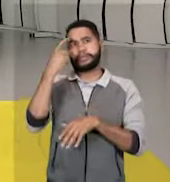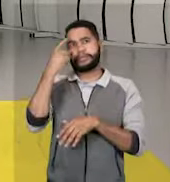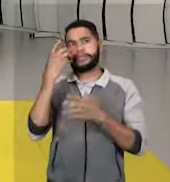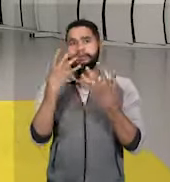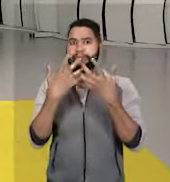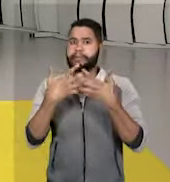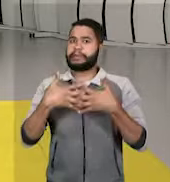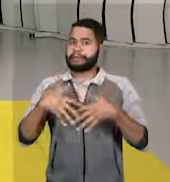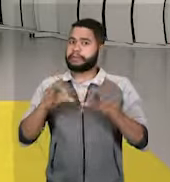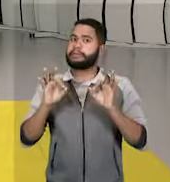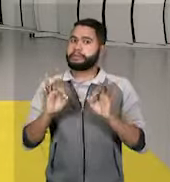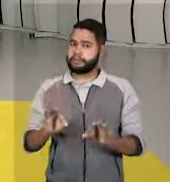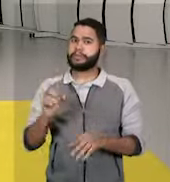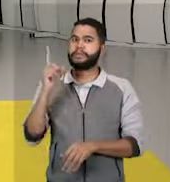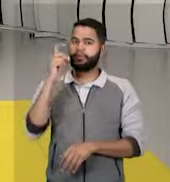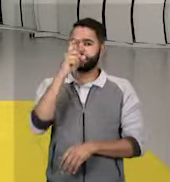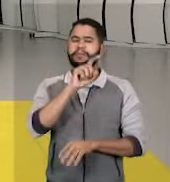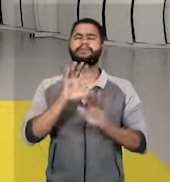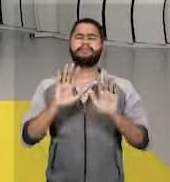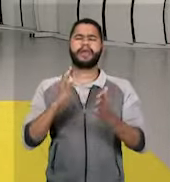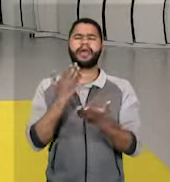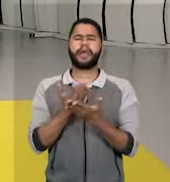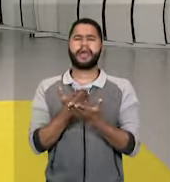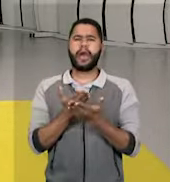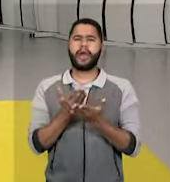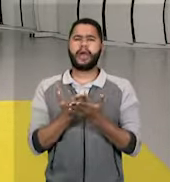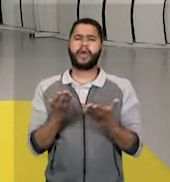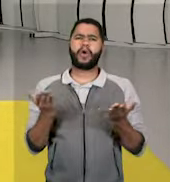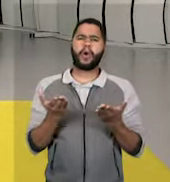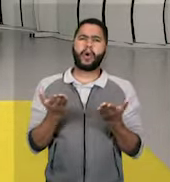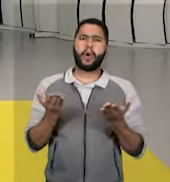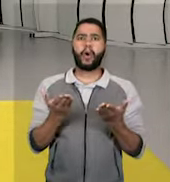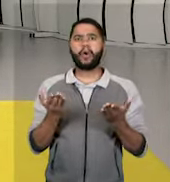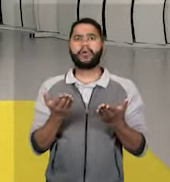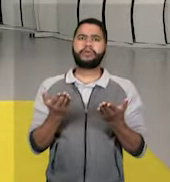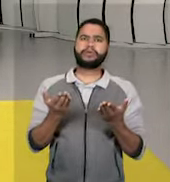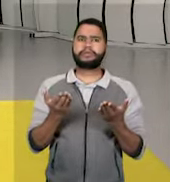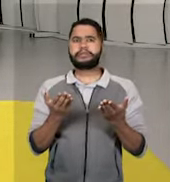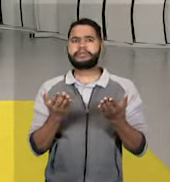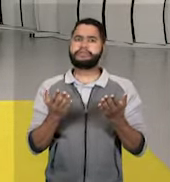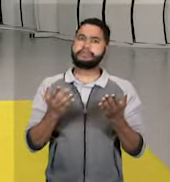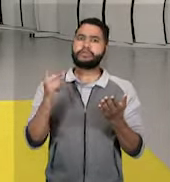bem difícil, mas nós vamos ver na aula de hoje que não é bem por aí.